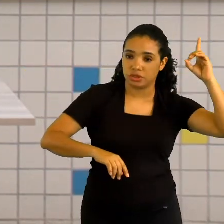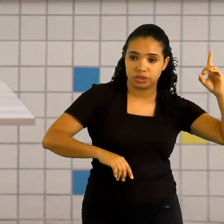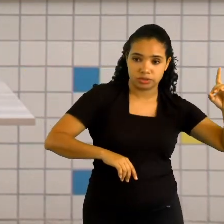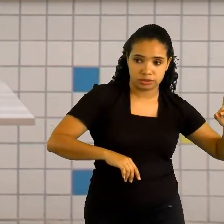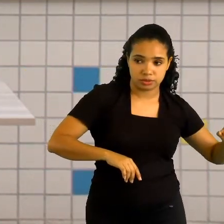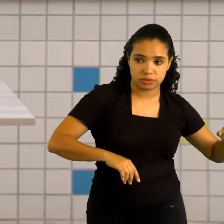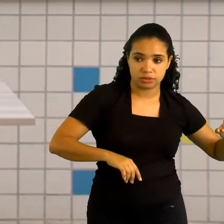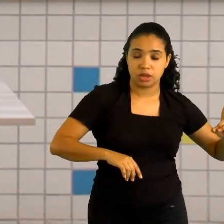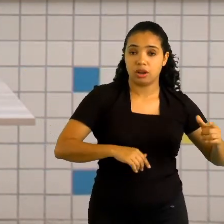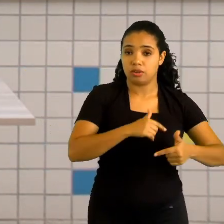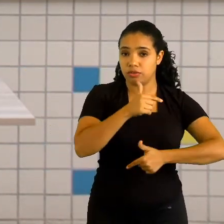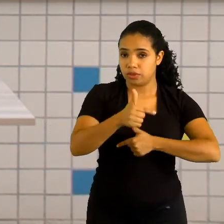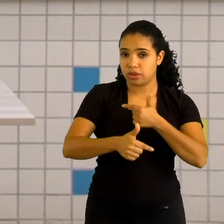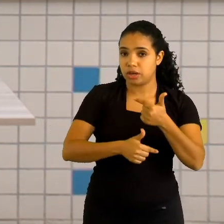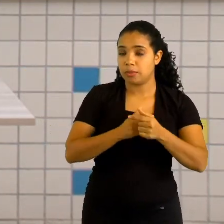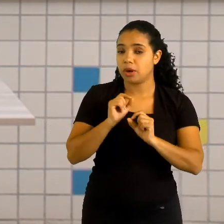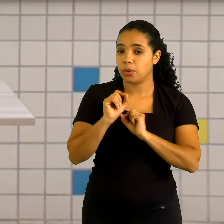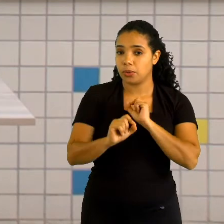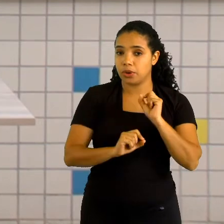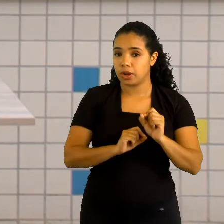eu vou trabalhar a ideia de